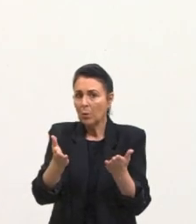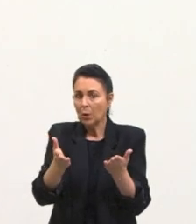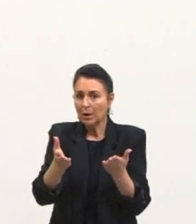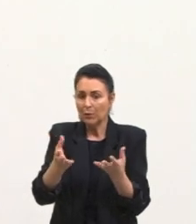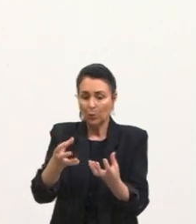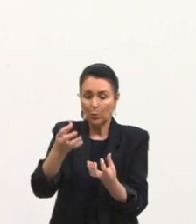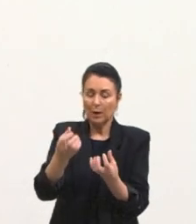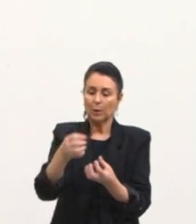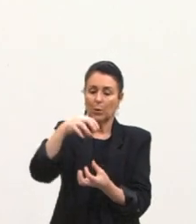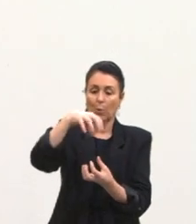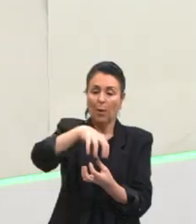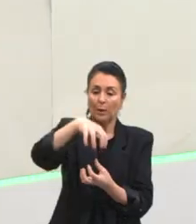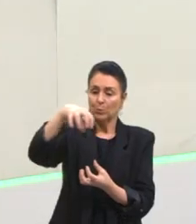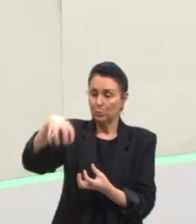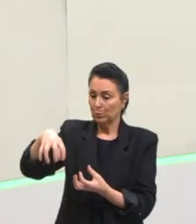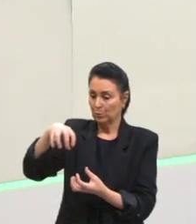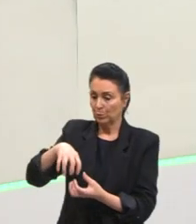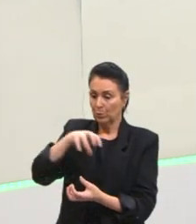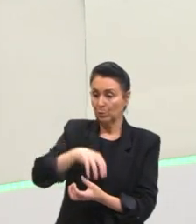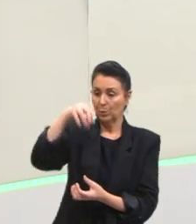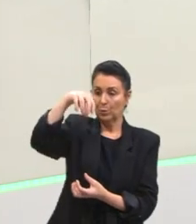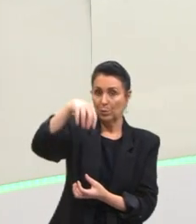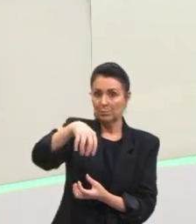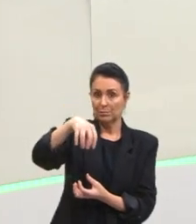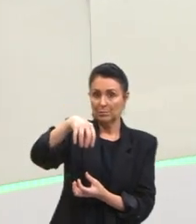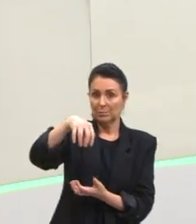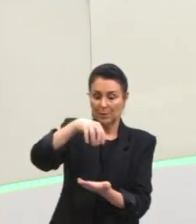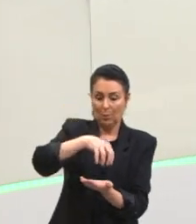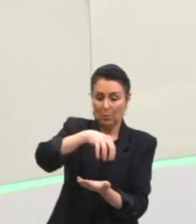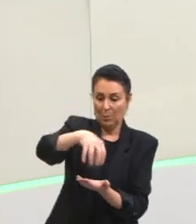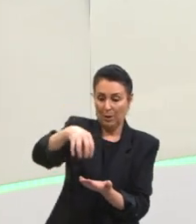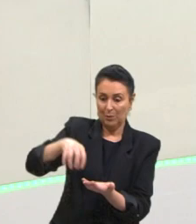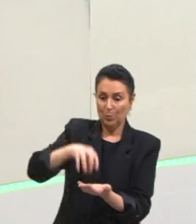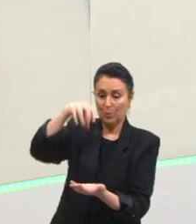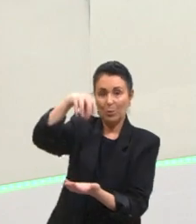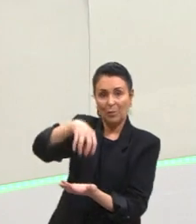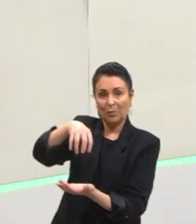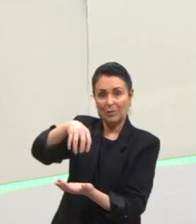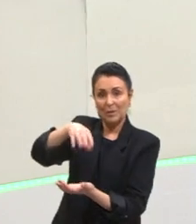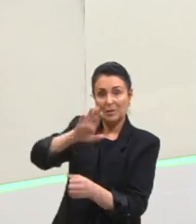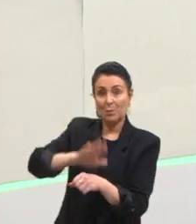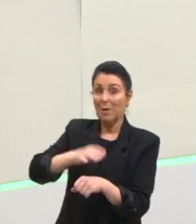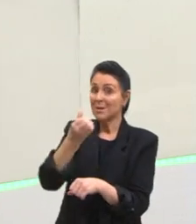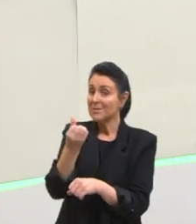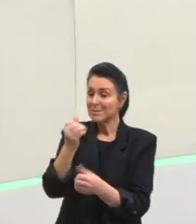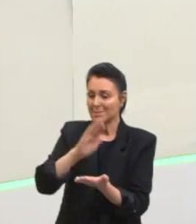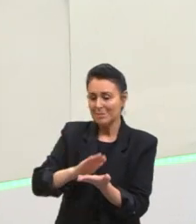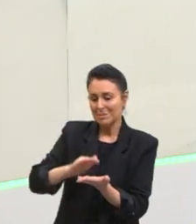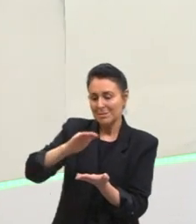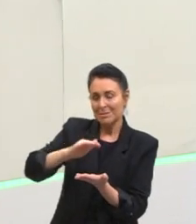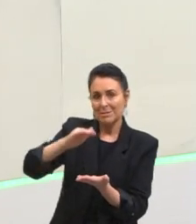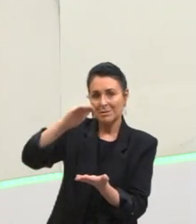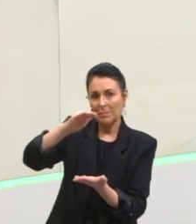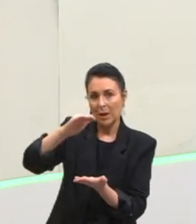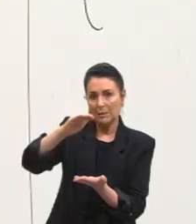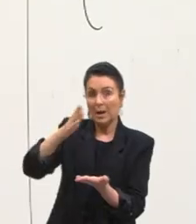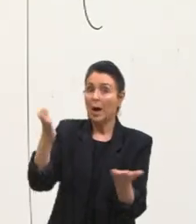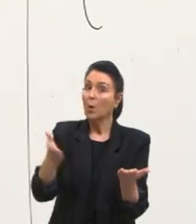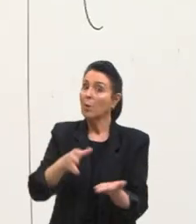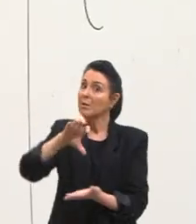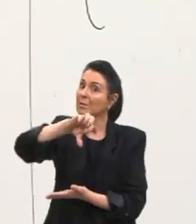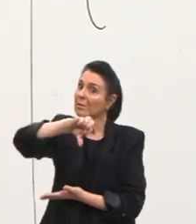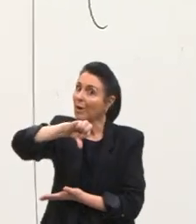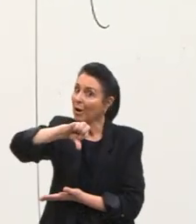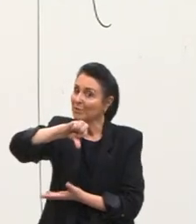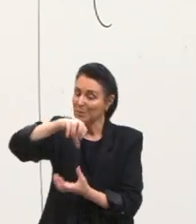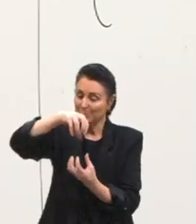conforme o exemplo, eu vou ter 9 bolinhas. Então, eu vou ter mais 6 camadas, certo? De 9 bolinhas. E